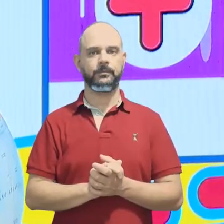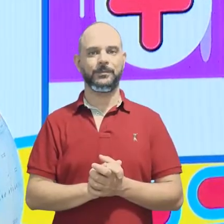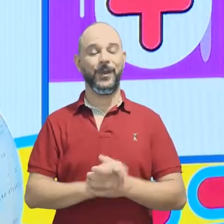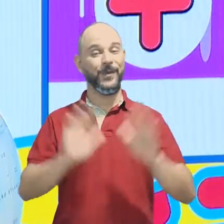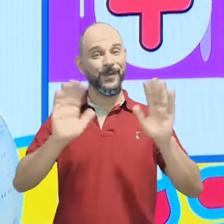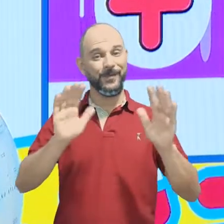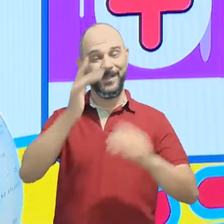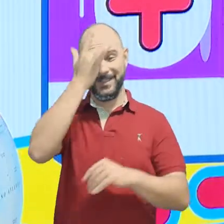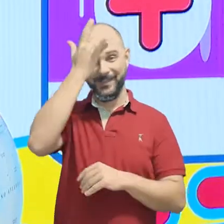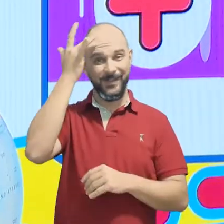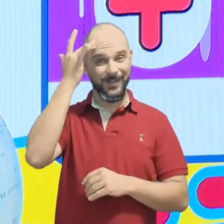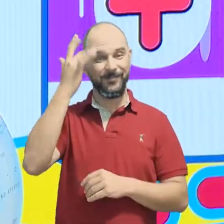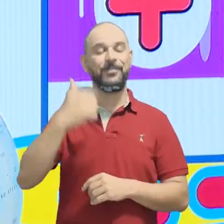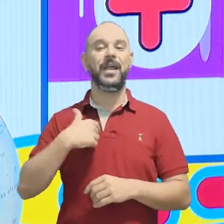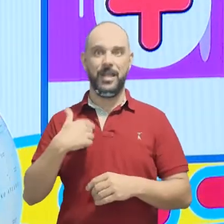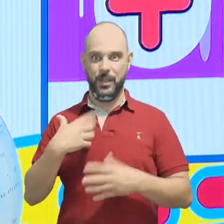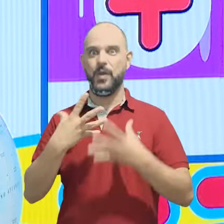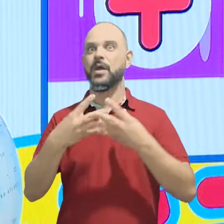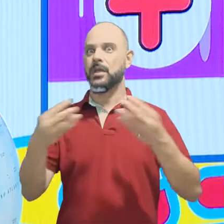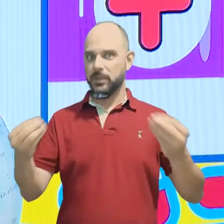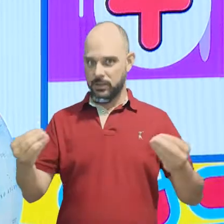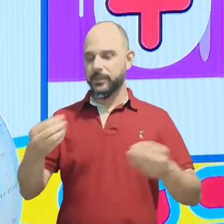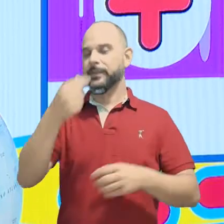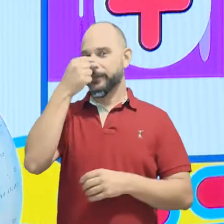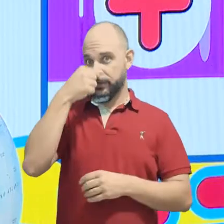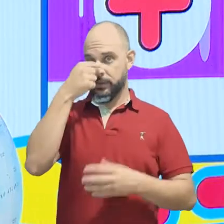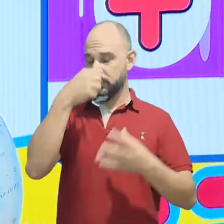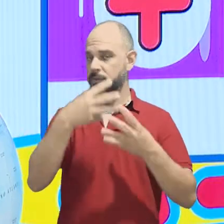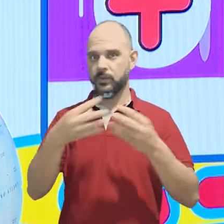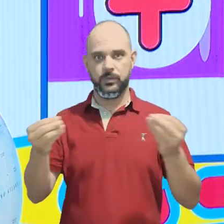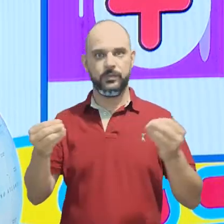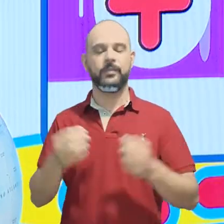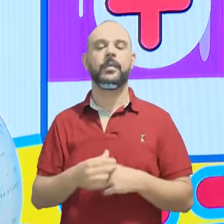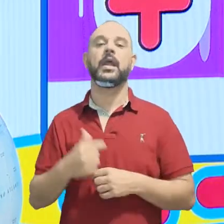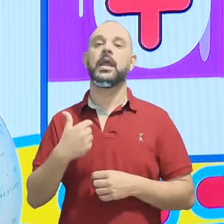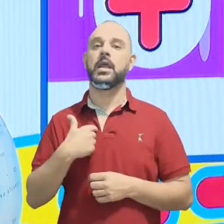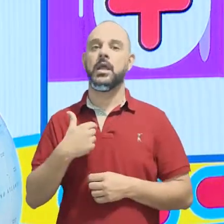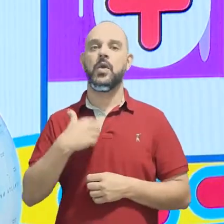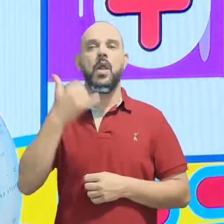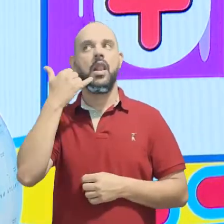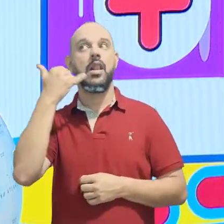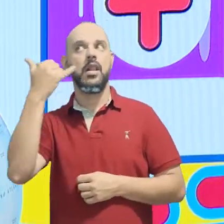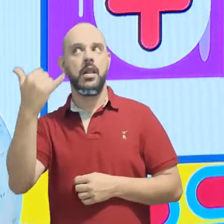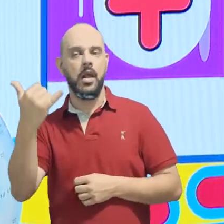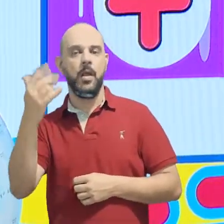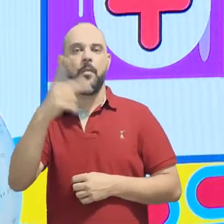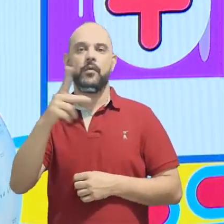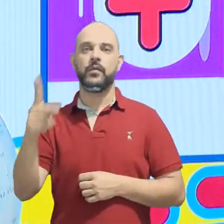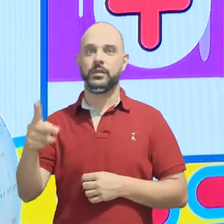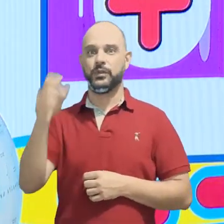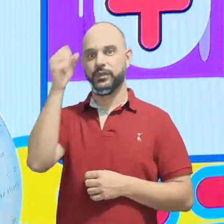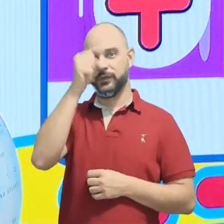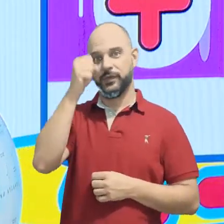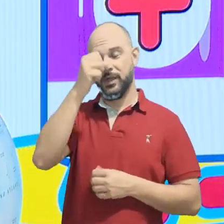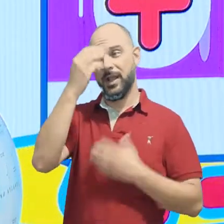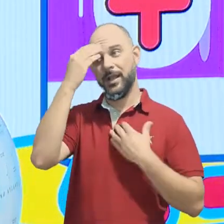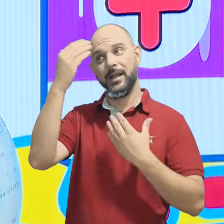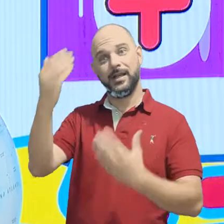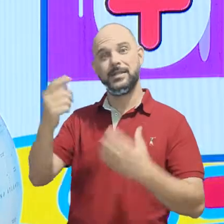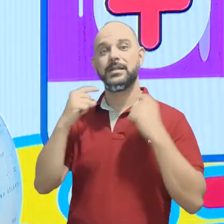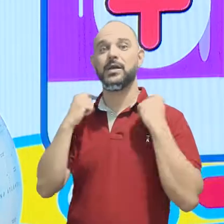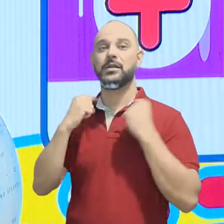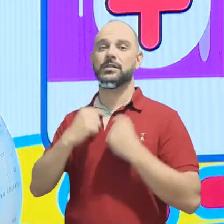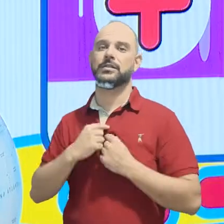Oi, pessoal. Eu já me recuperei daquele resfriado. Então, aproveitei para ligar para o professor Silvano para agradecer por esse